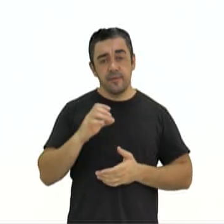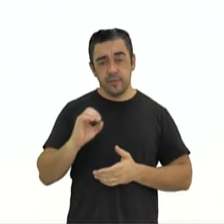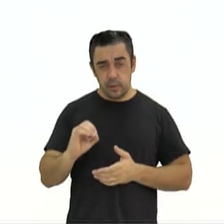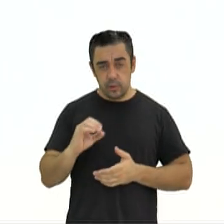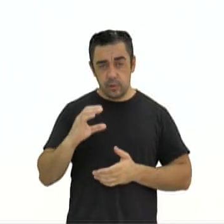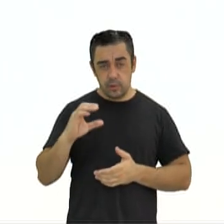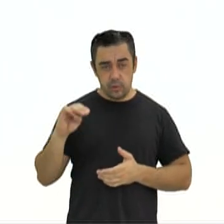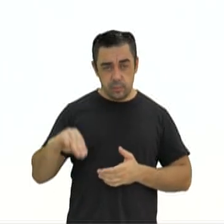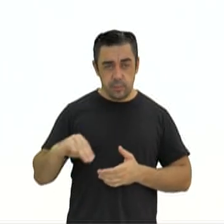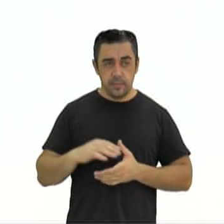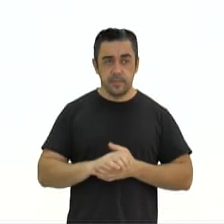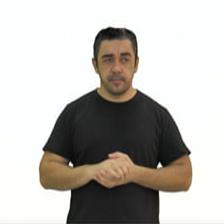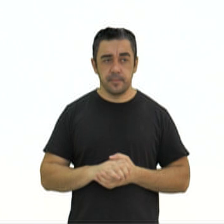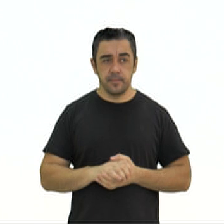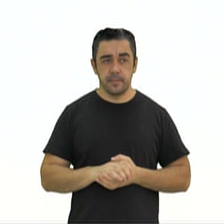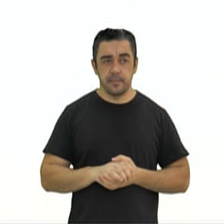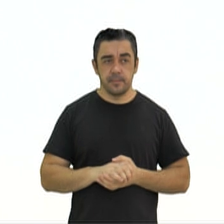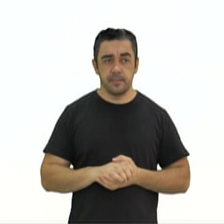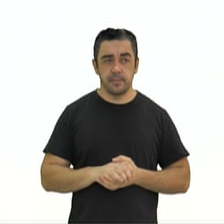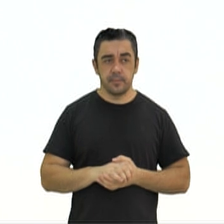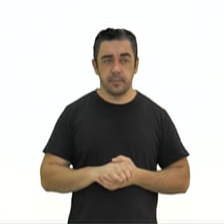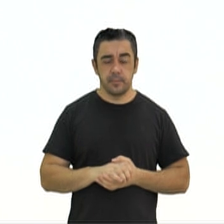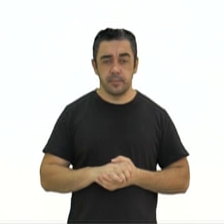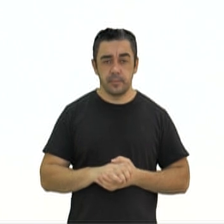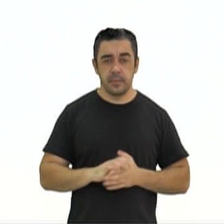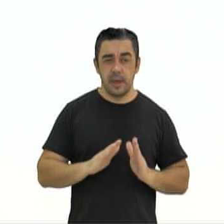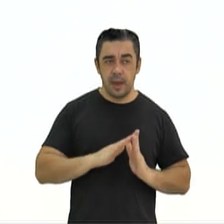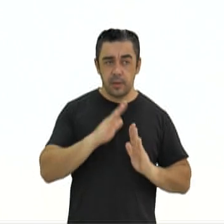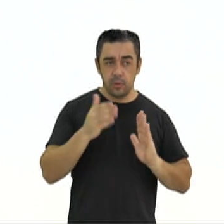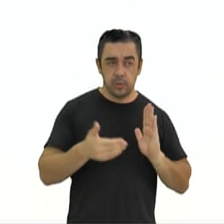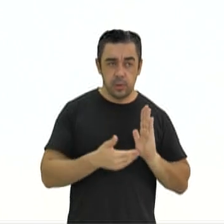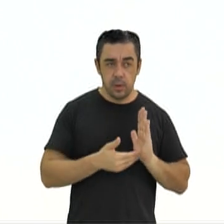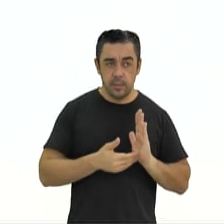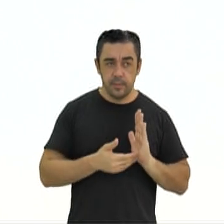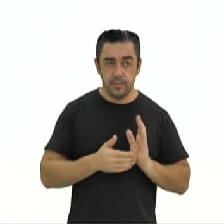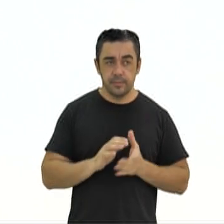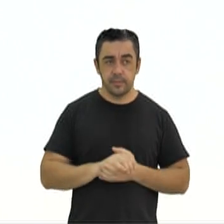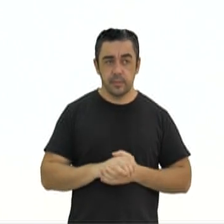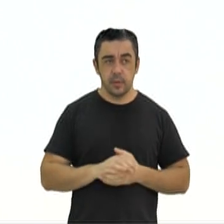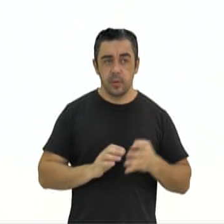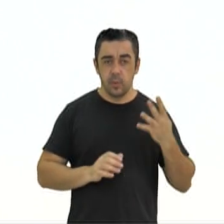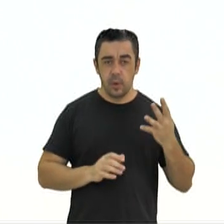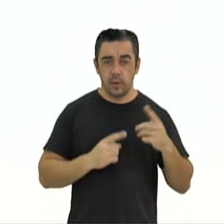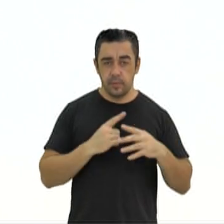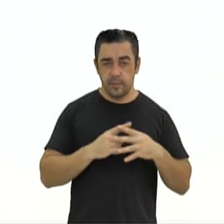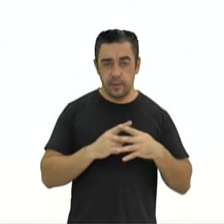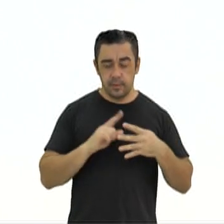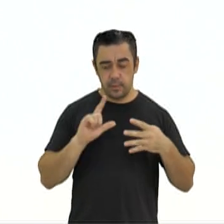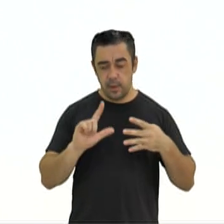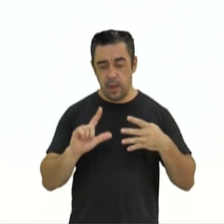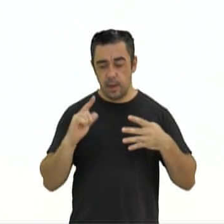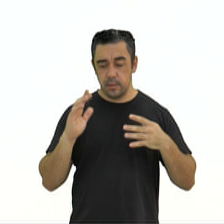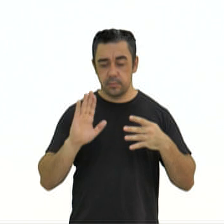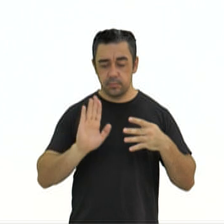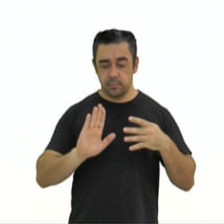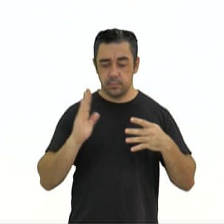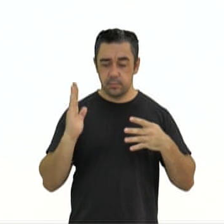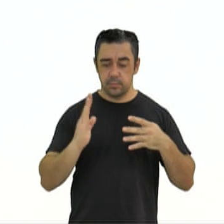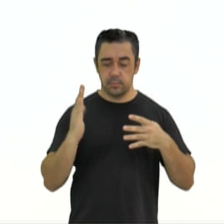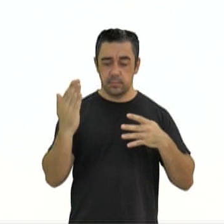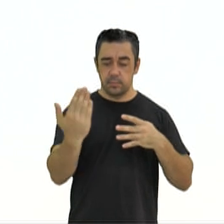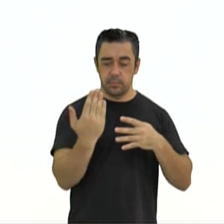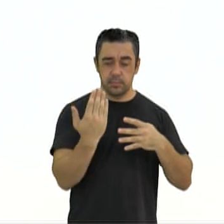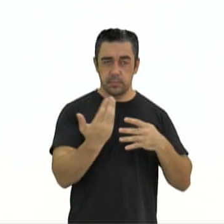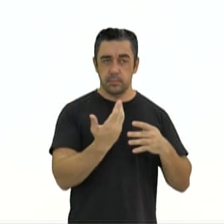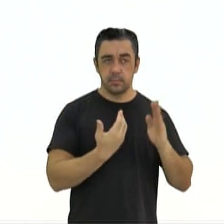centímetros. Logo, a área total é 4 vezes a área lateral, né? Que a área